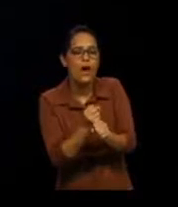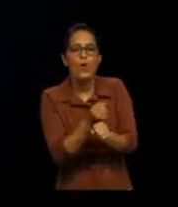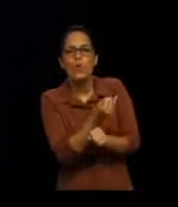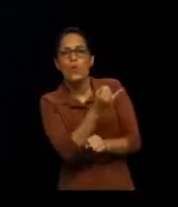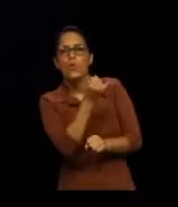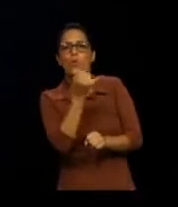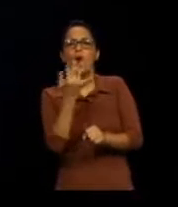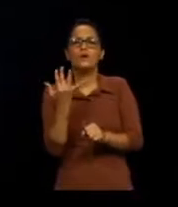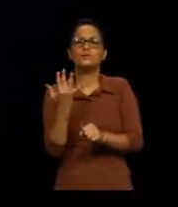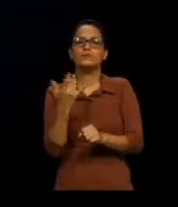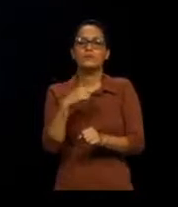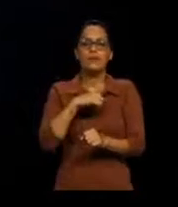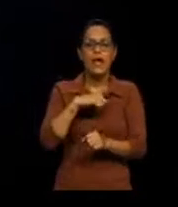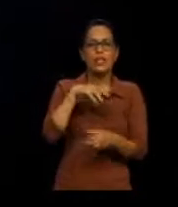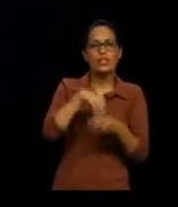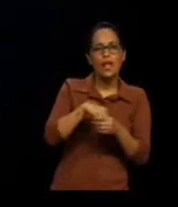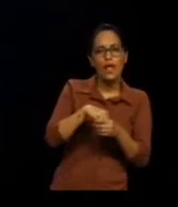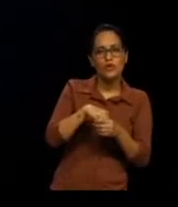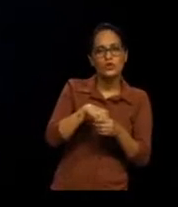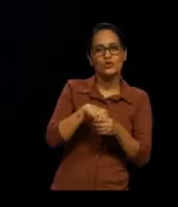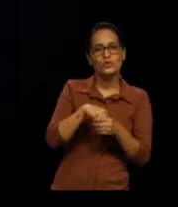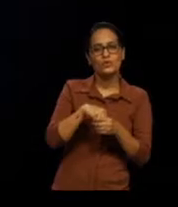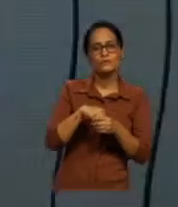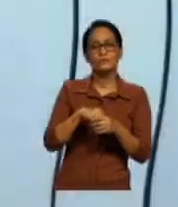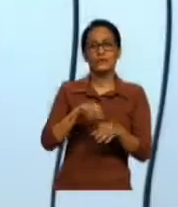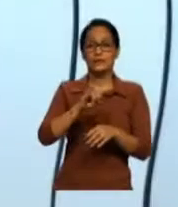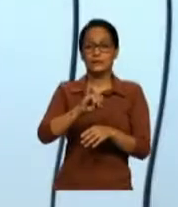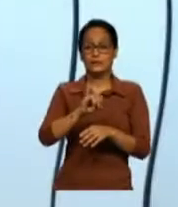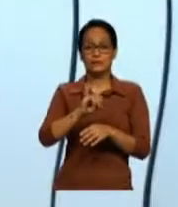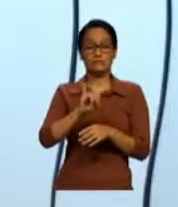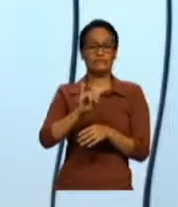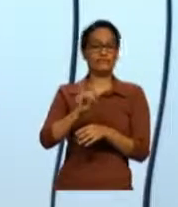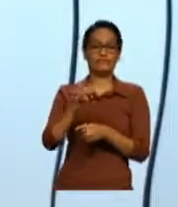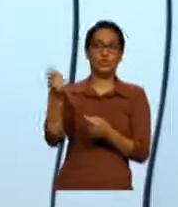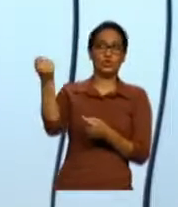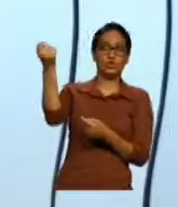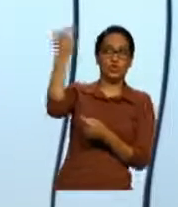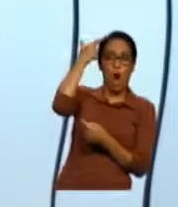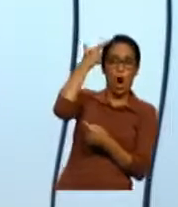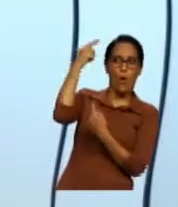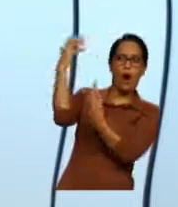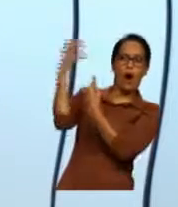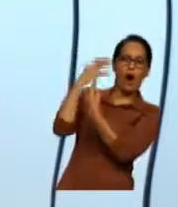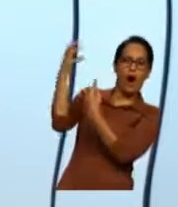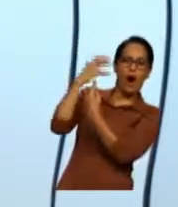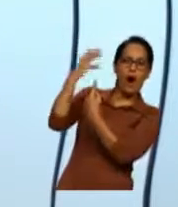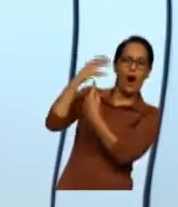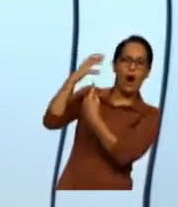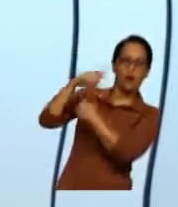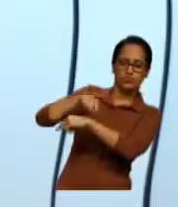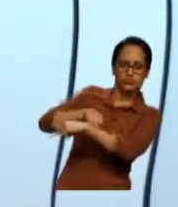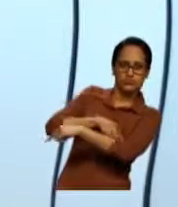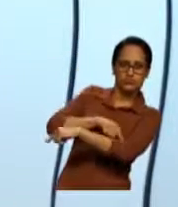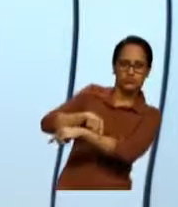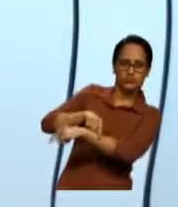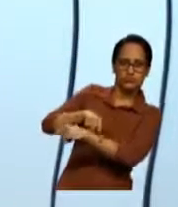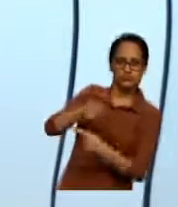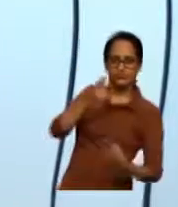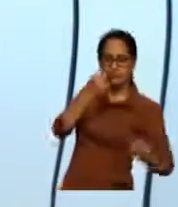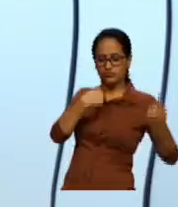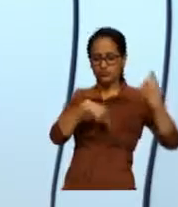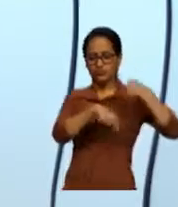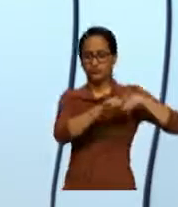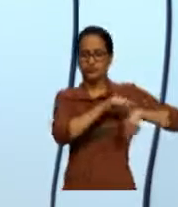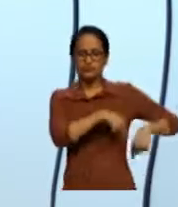ou a sua deficiência. Então, olha, se eu não tomei sol, eu não estimulei a provitamina D, com isso meu fígado